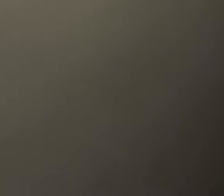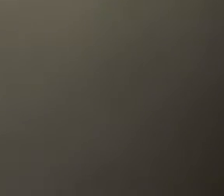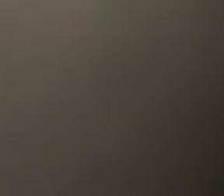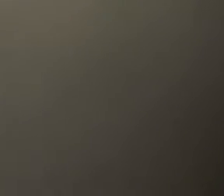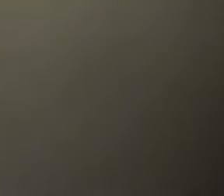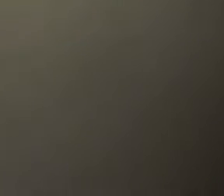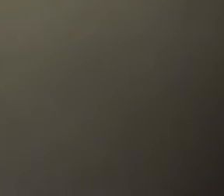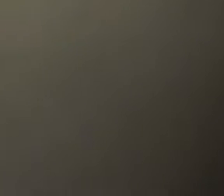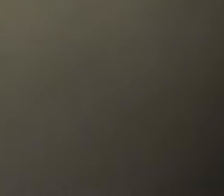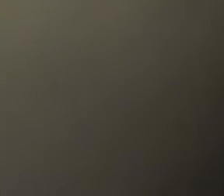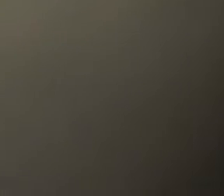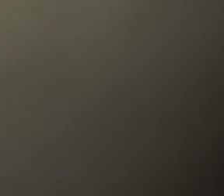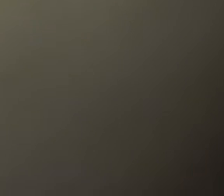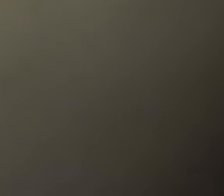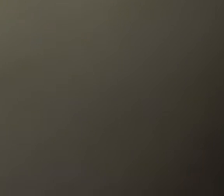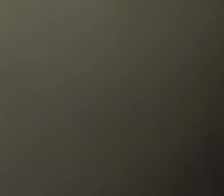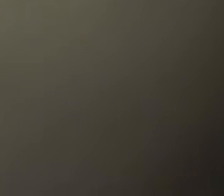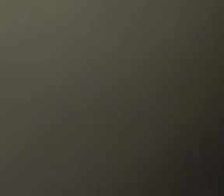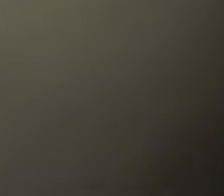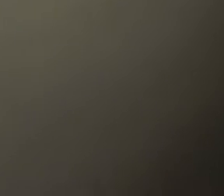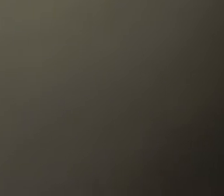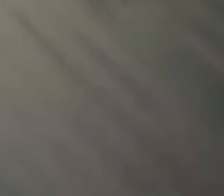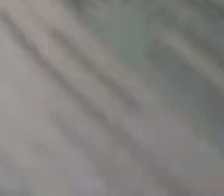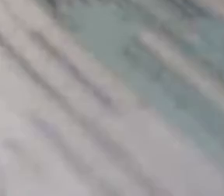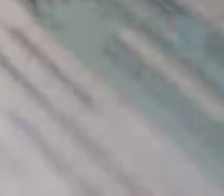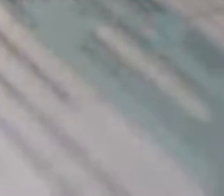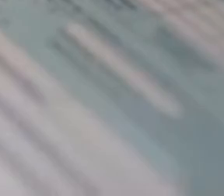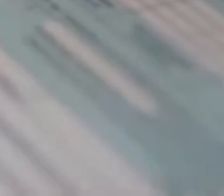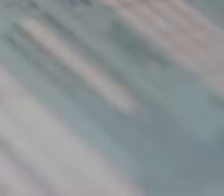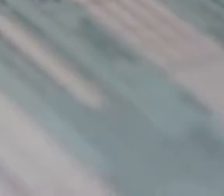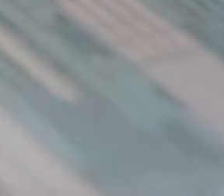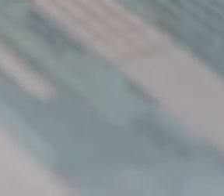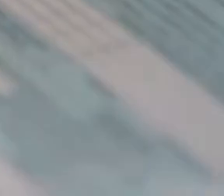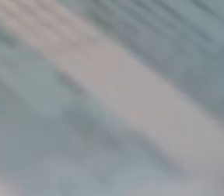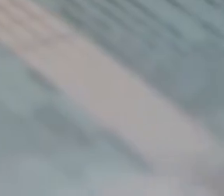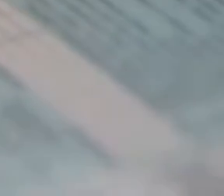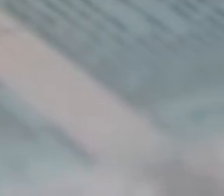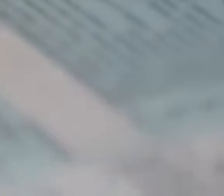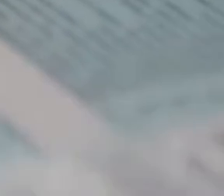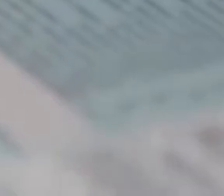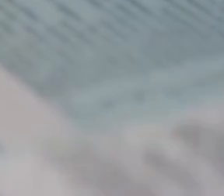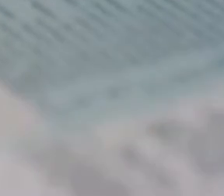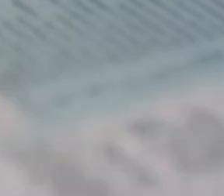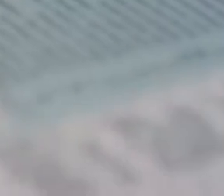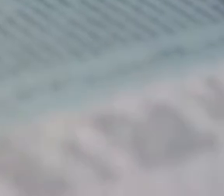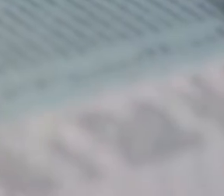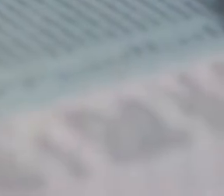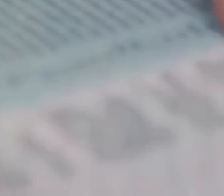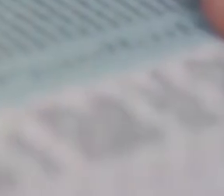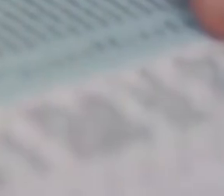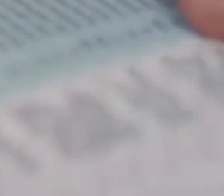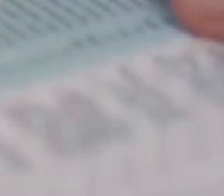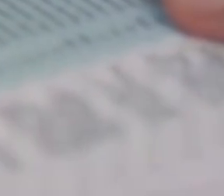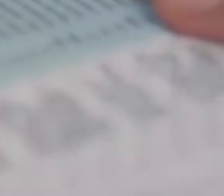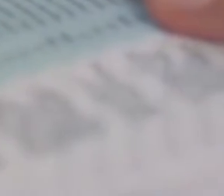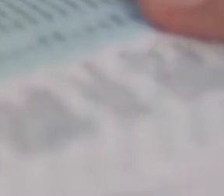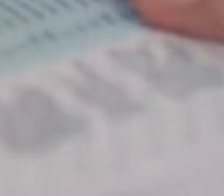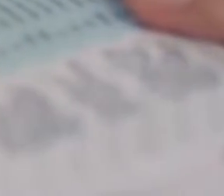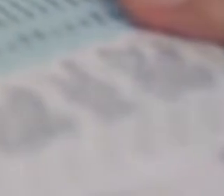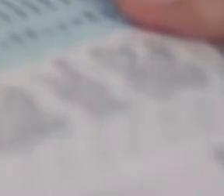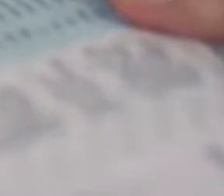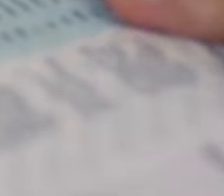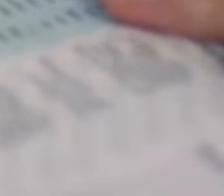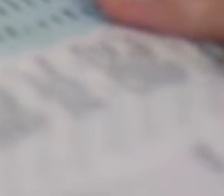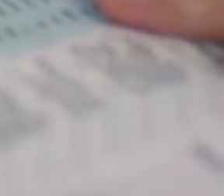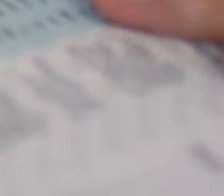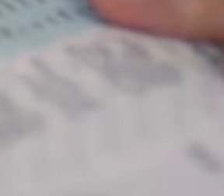apropriado para lançar esse recolhimento de imposto que você fez. Se você vendeu e não recolheu o